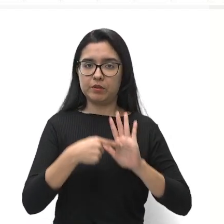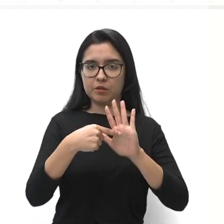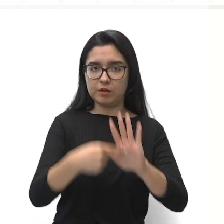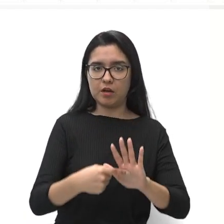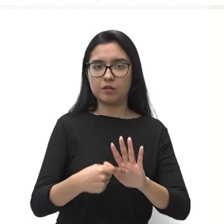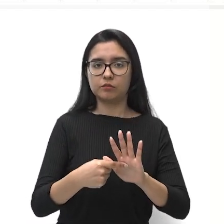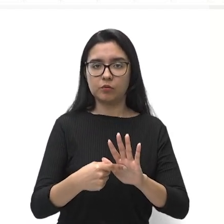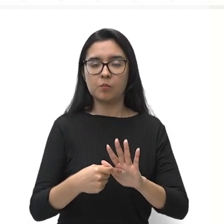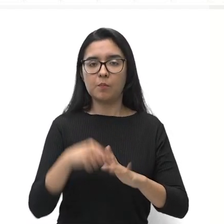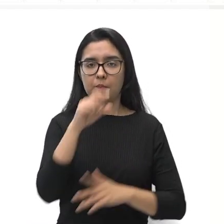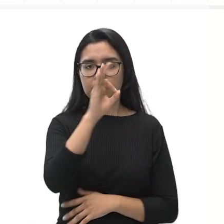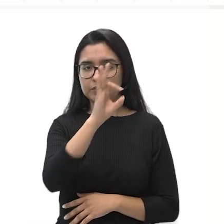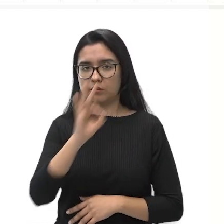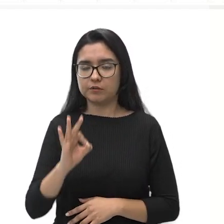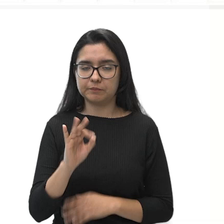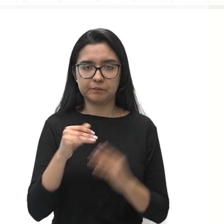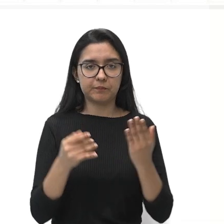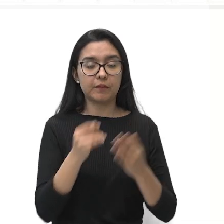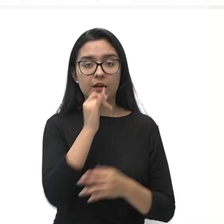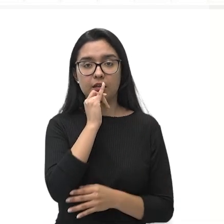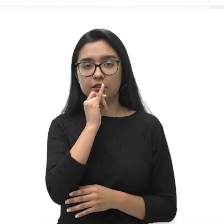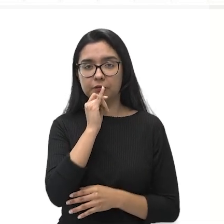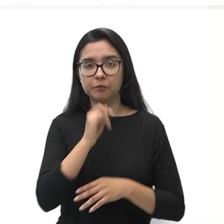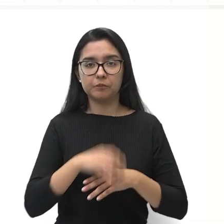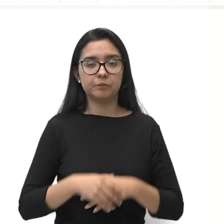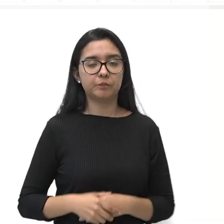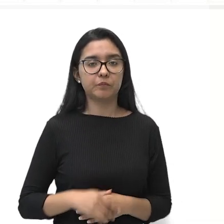nós temos aqui o número,